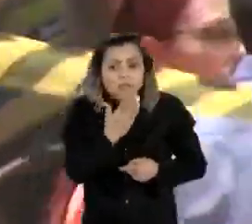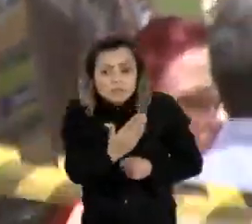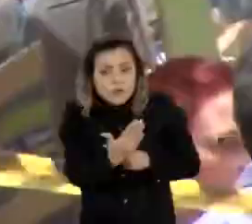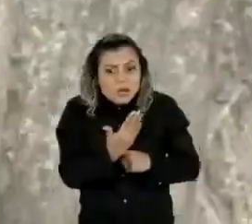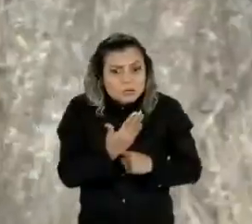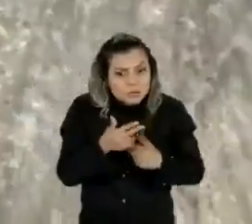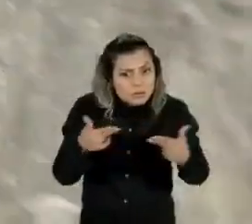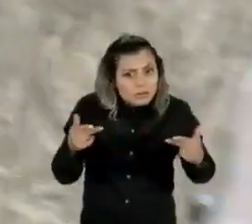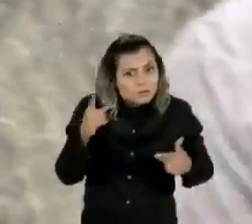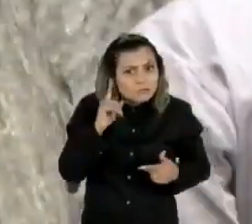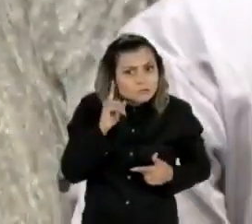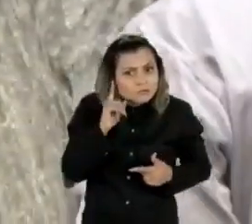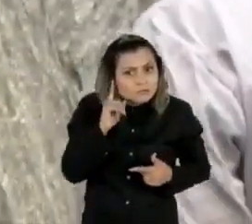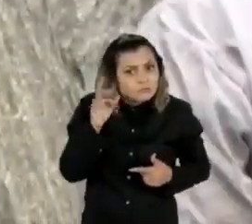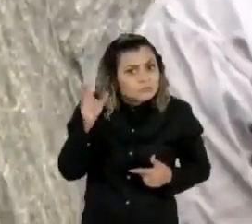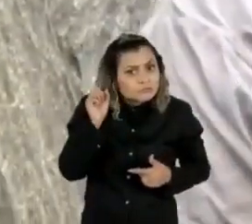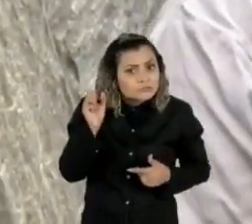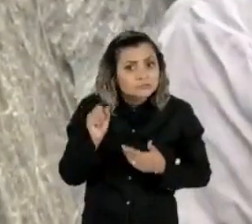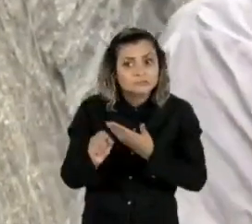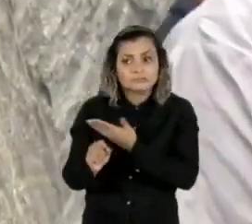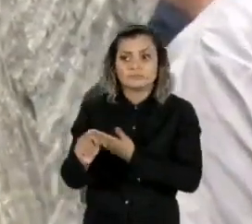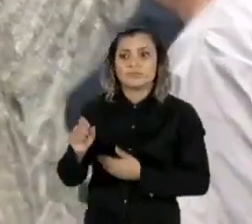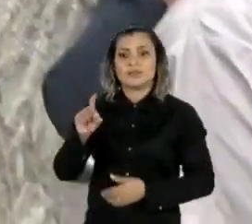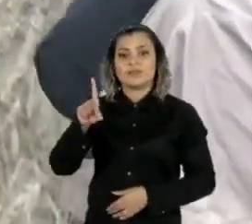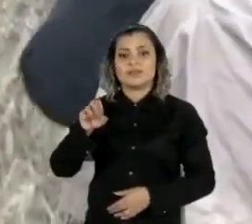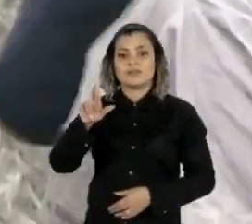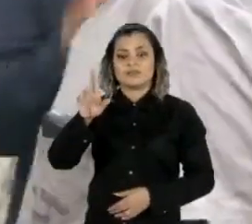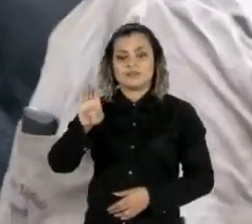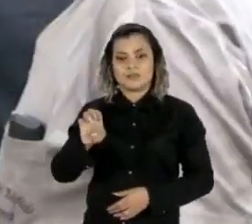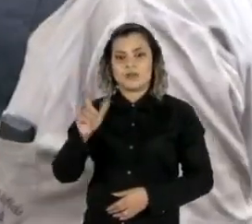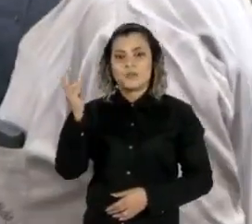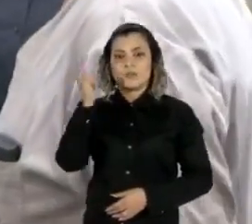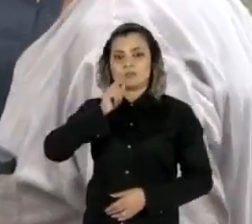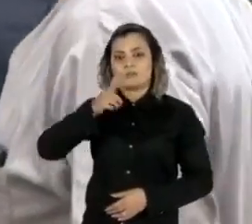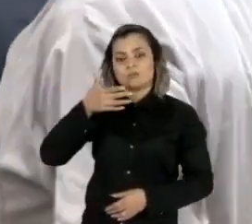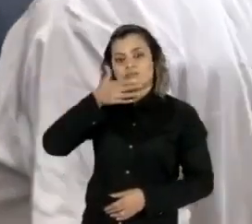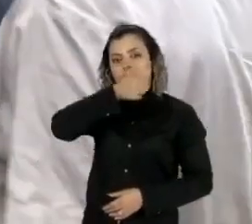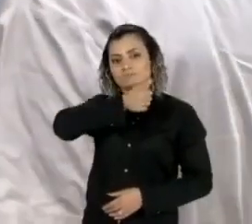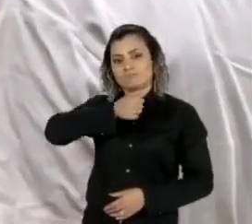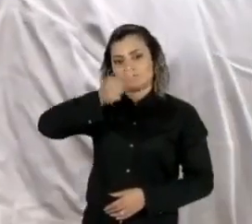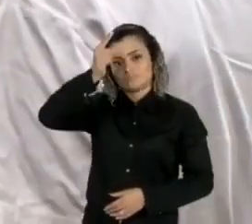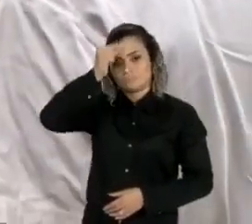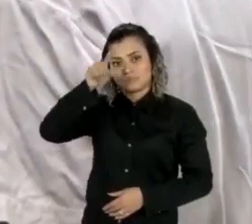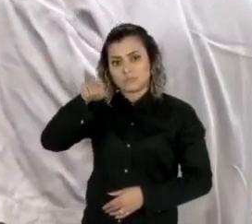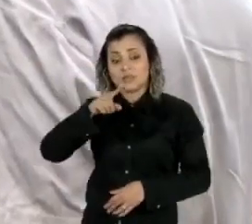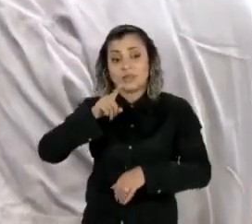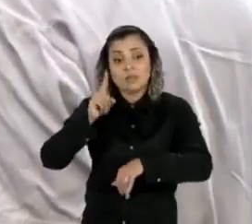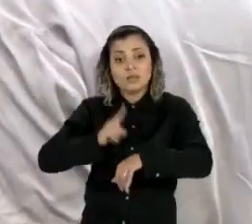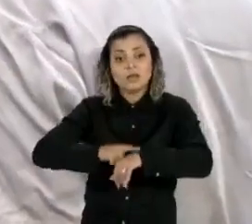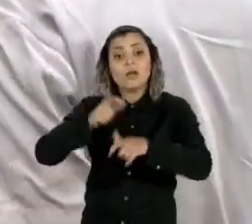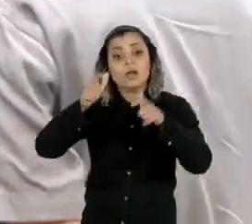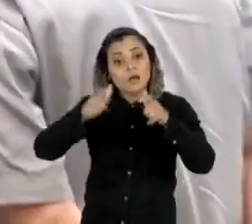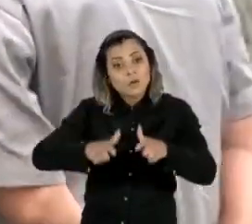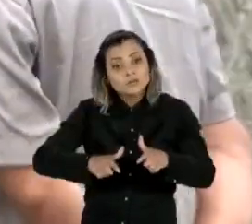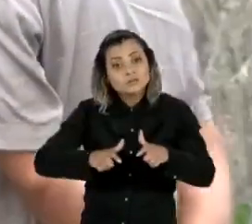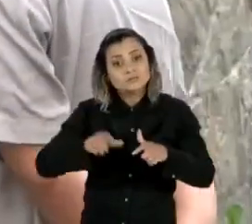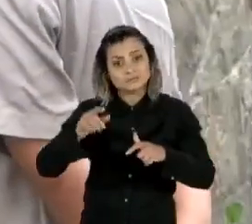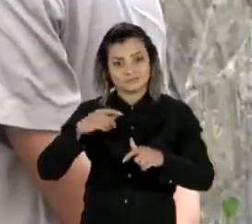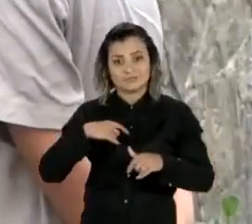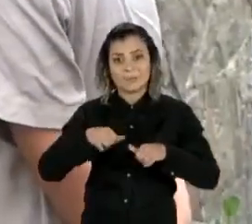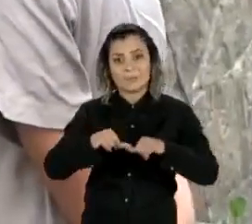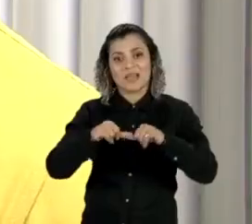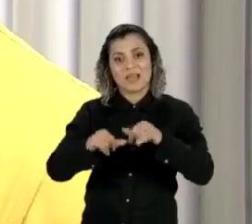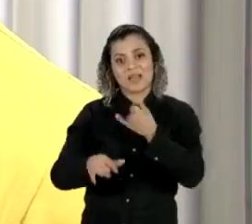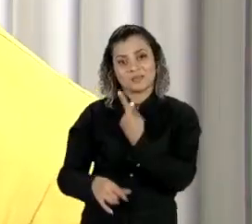socorro. André é um dos sobreviventes. Boa parte do prédio desabou exatamente em cima do